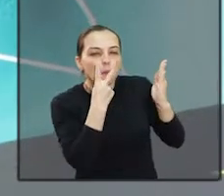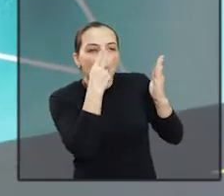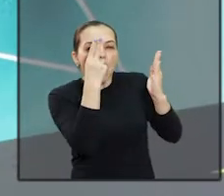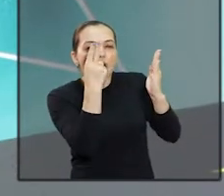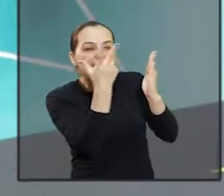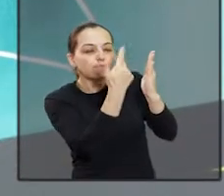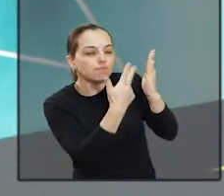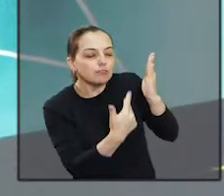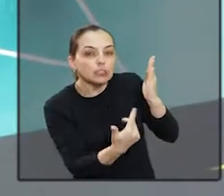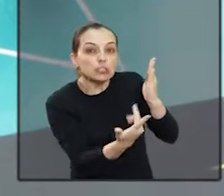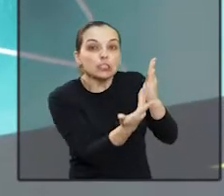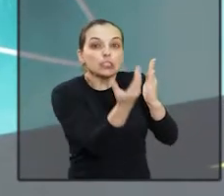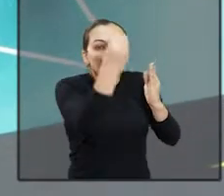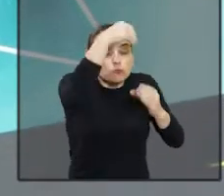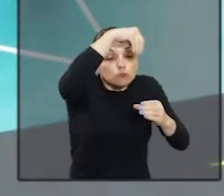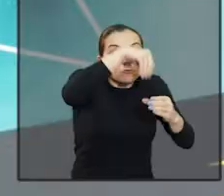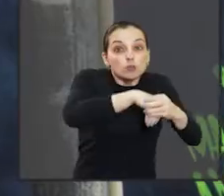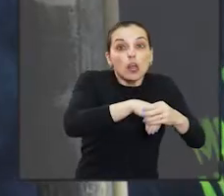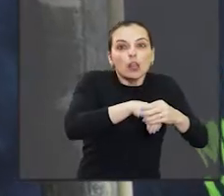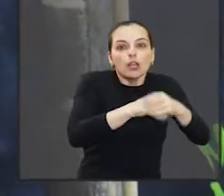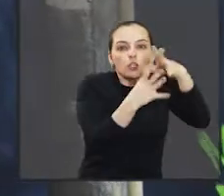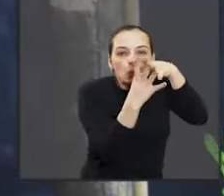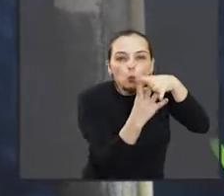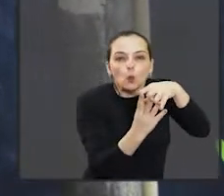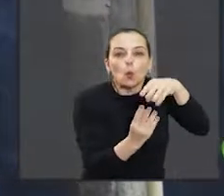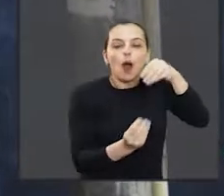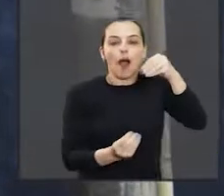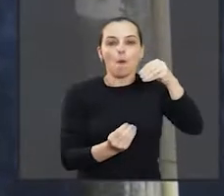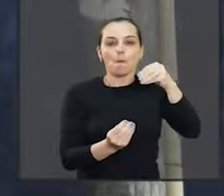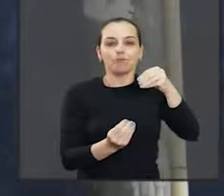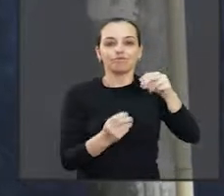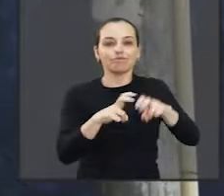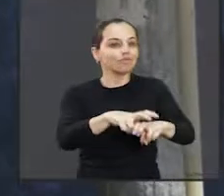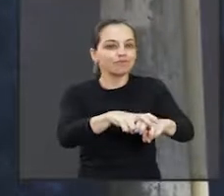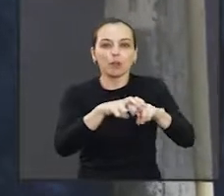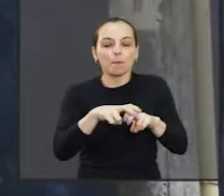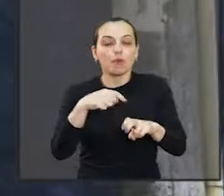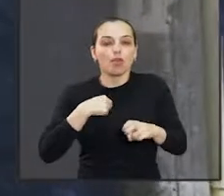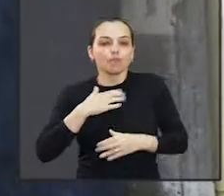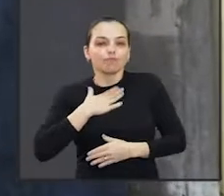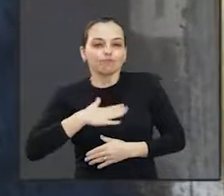eu curto deixar bem claro assim nas obras é isso, lance de